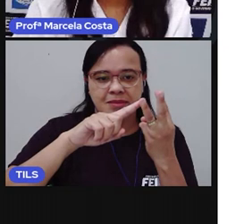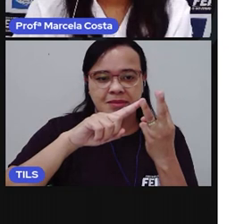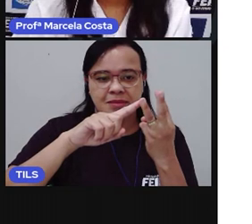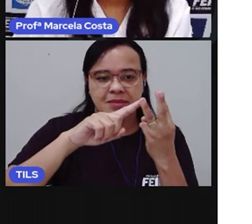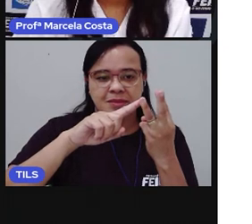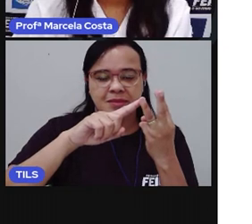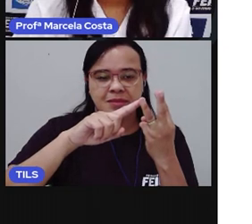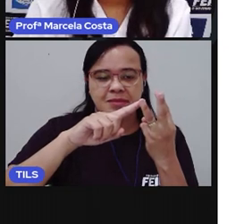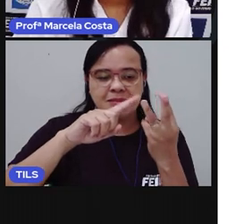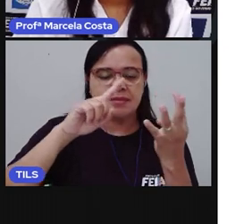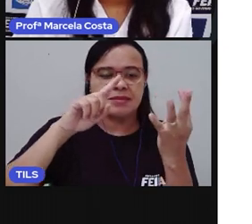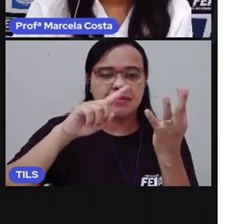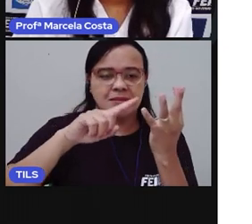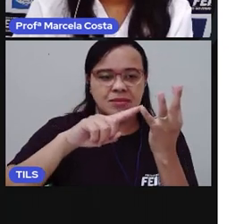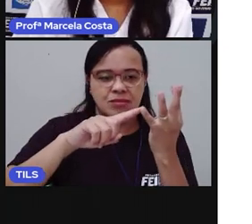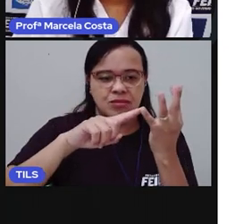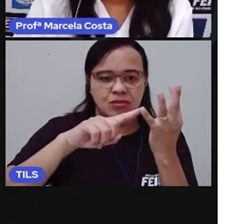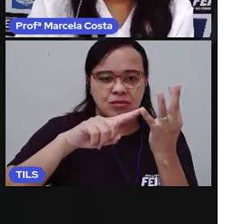13